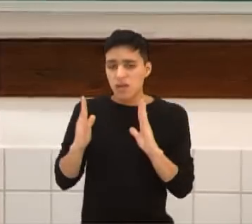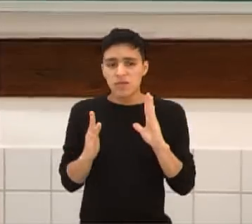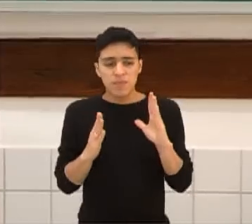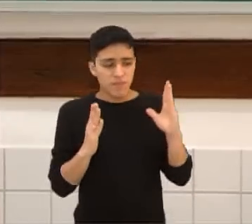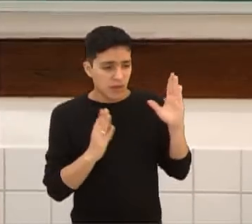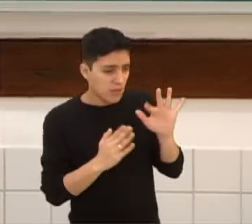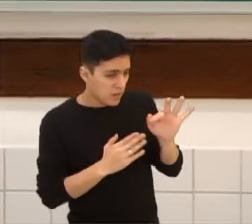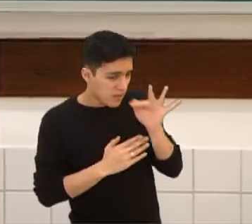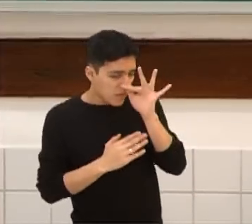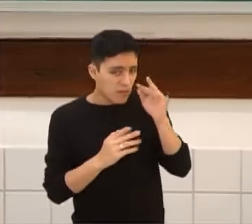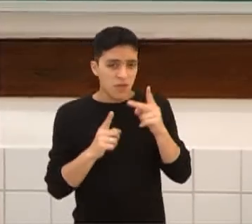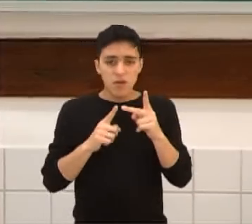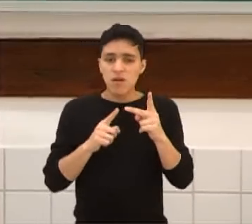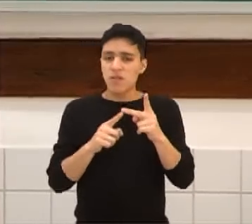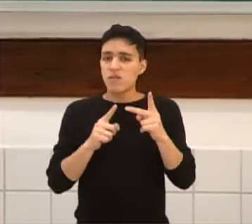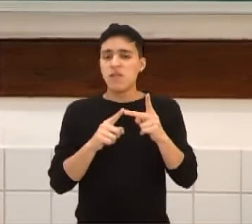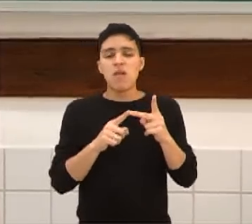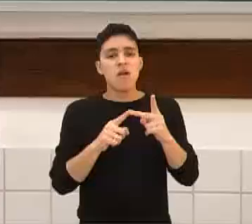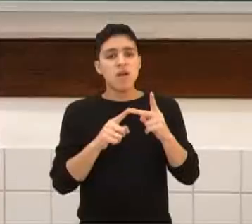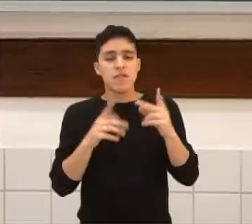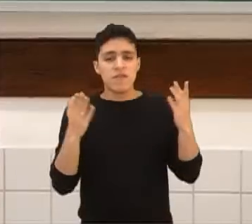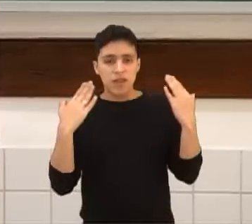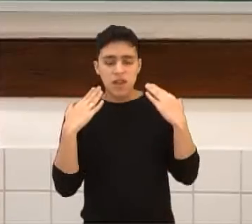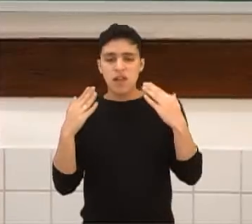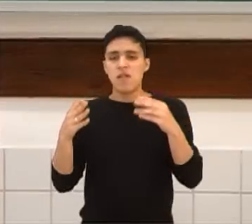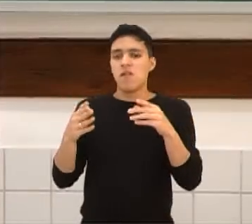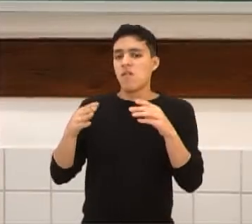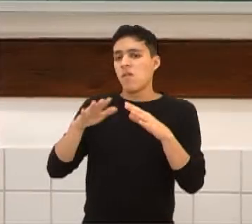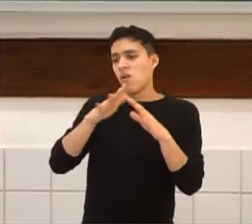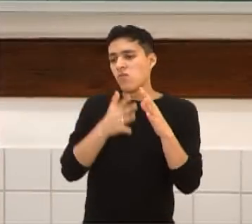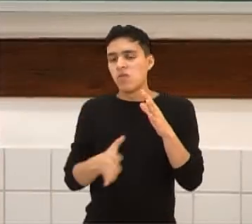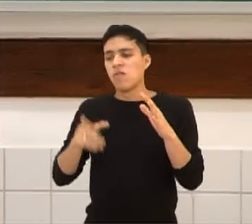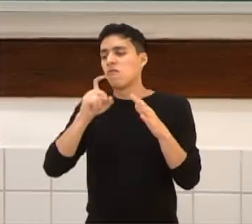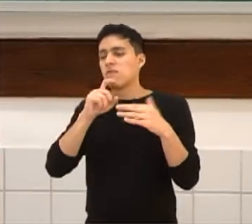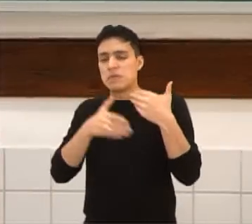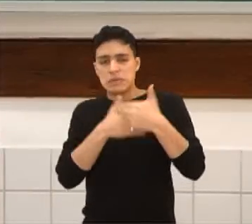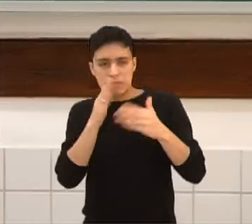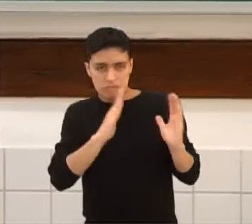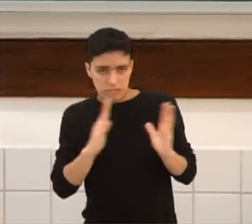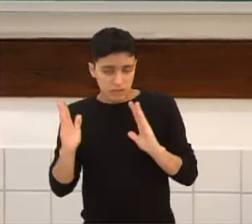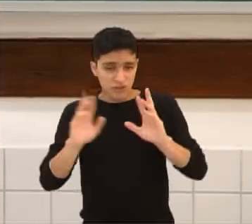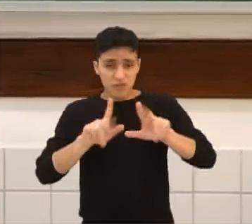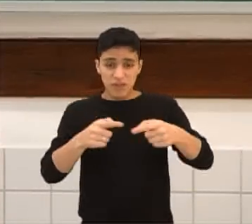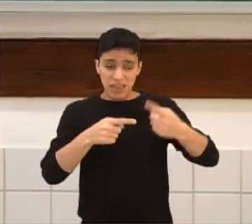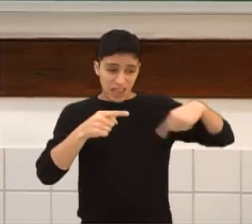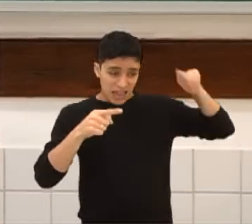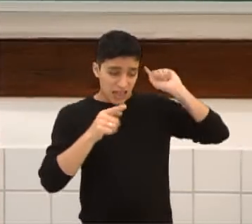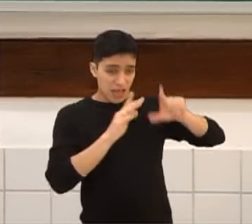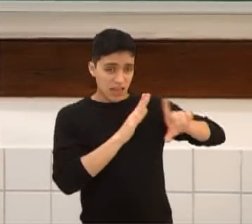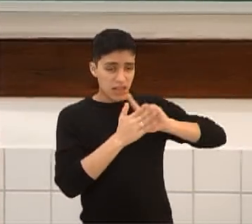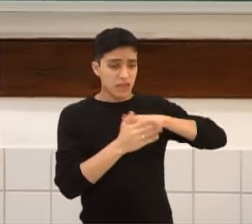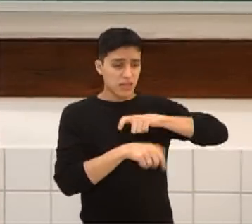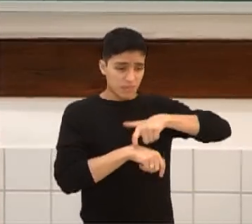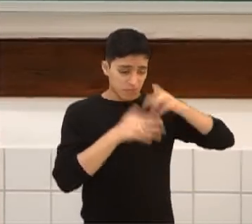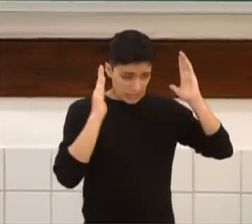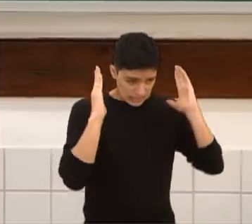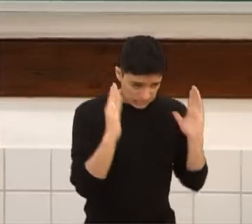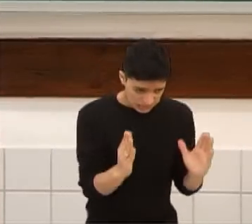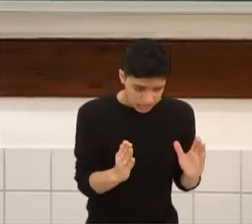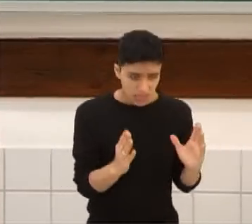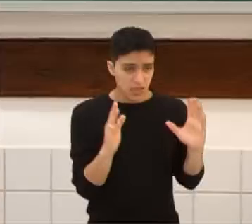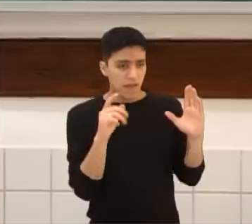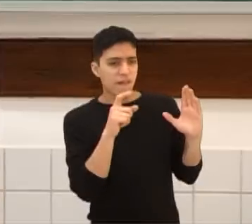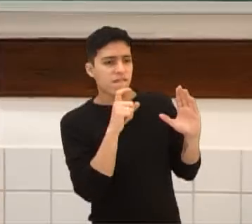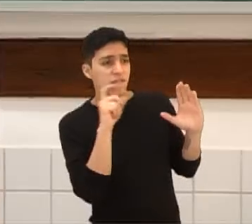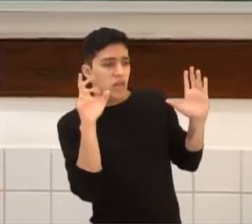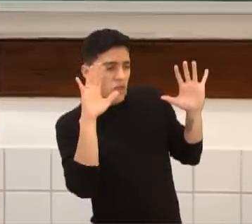primavera, verão, outono e inverno, diferente daquelas que nós vimos anteriormente, porque nós percebemos que existe um momento de derretimento